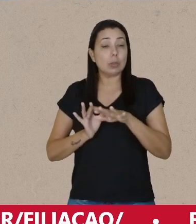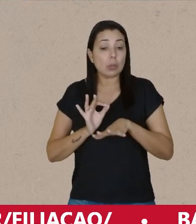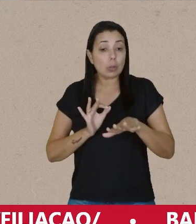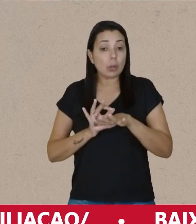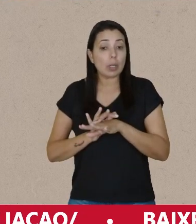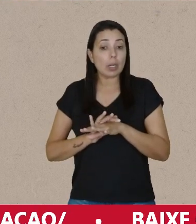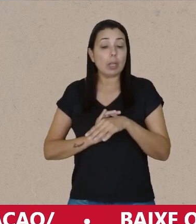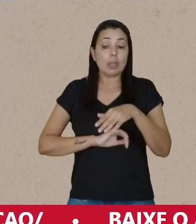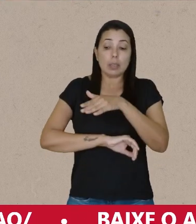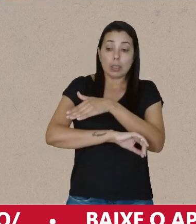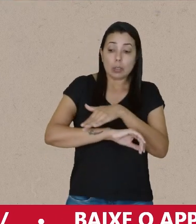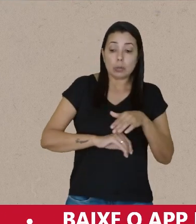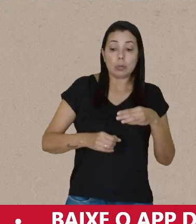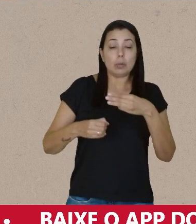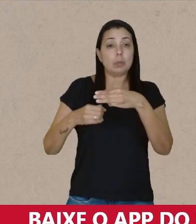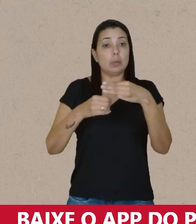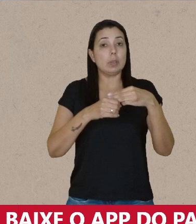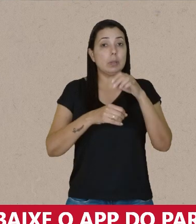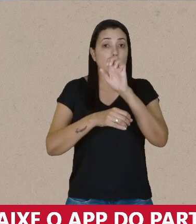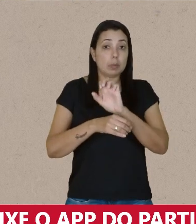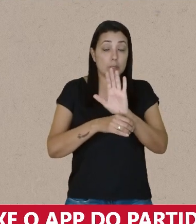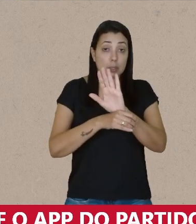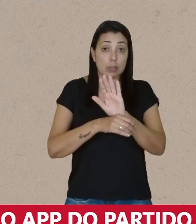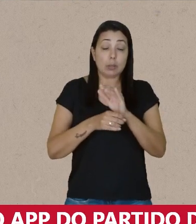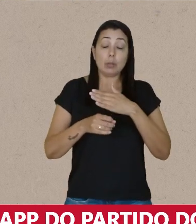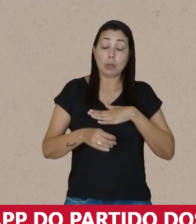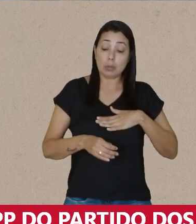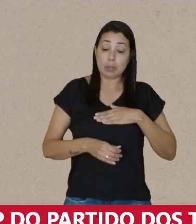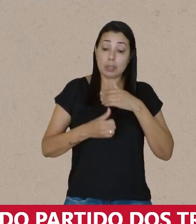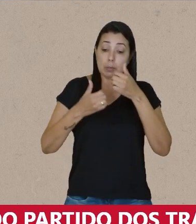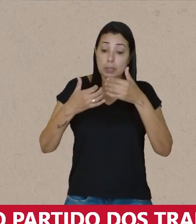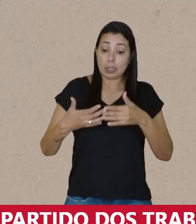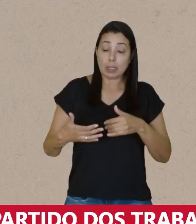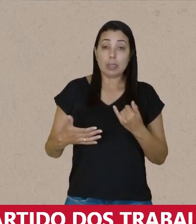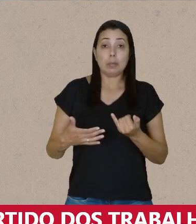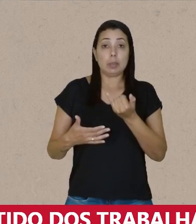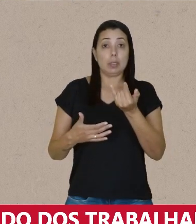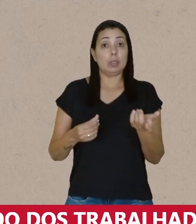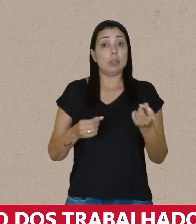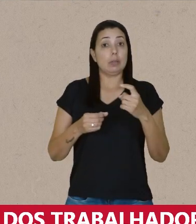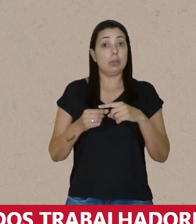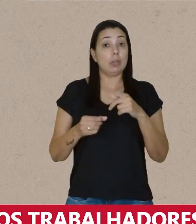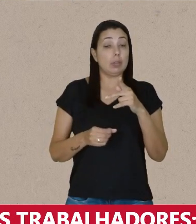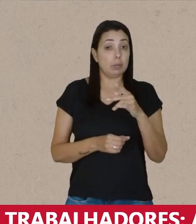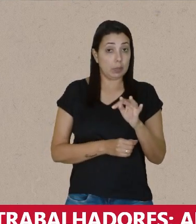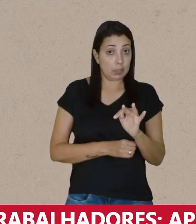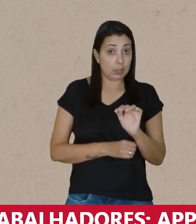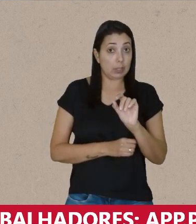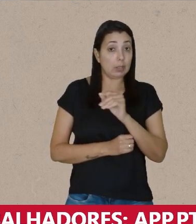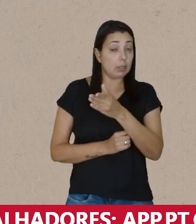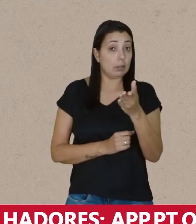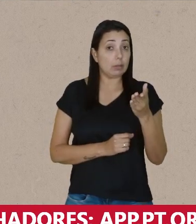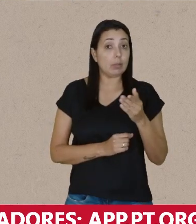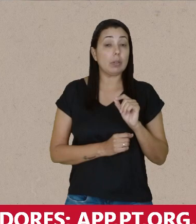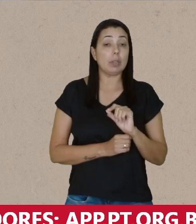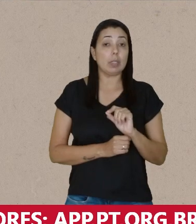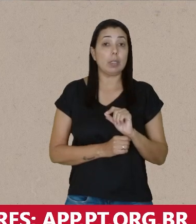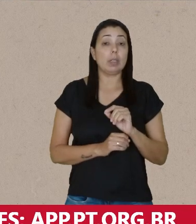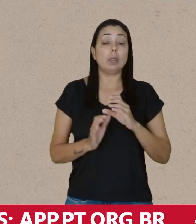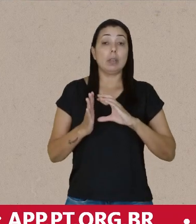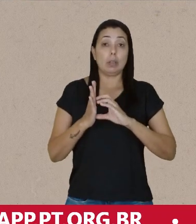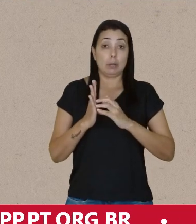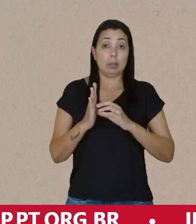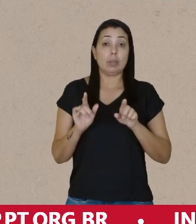dos bairros, municípios, estados. Queria que você falasse um pouco da importância dessa volta do PT ao que foi a gênese do partido,